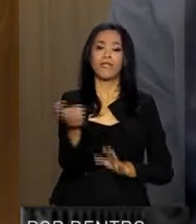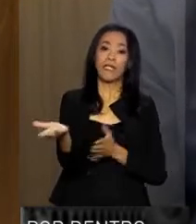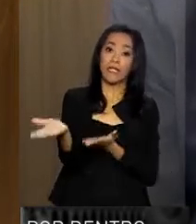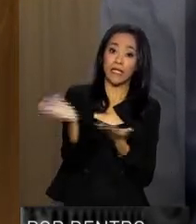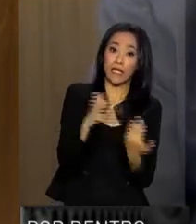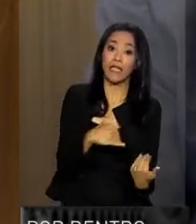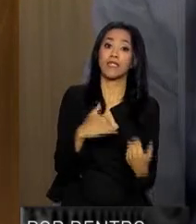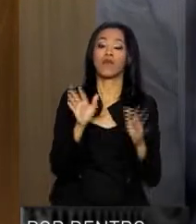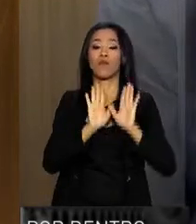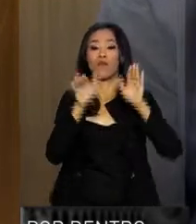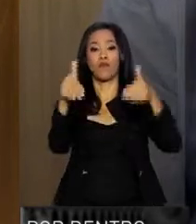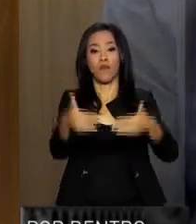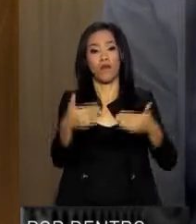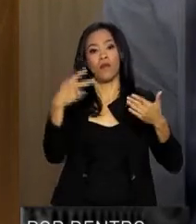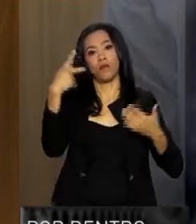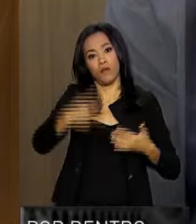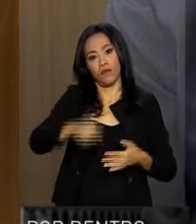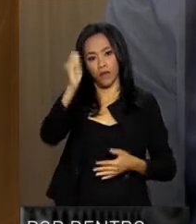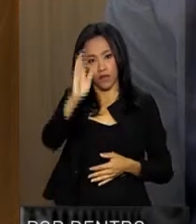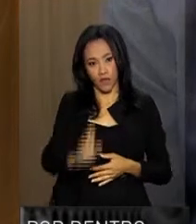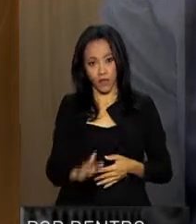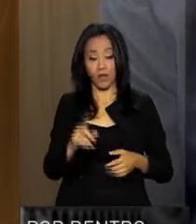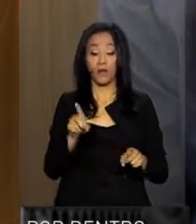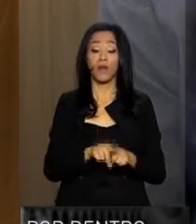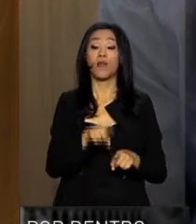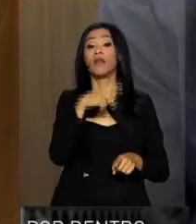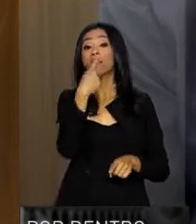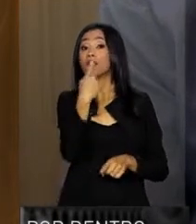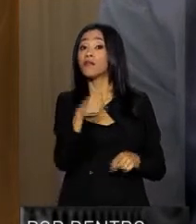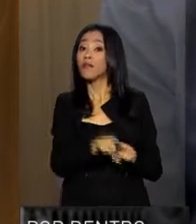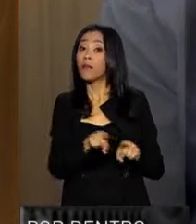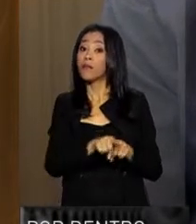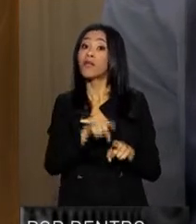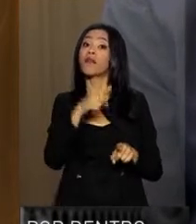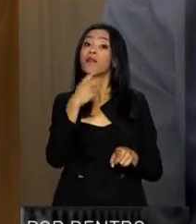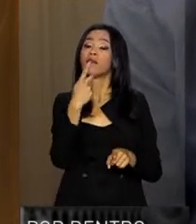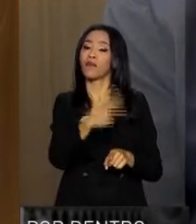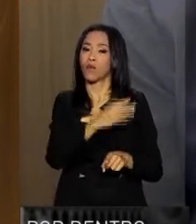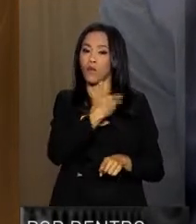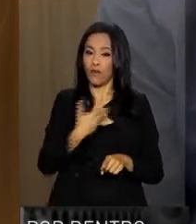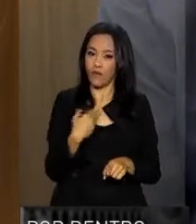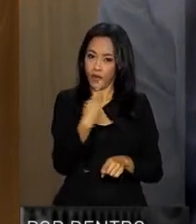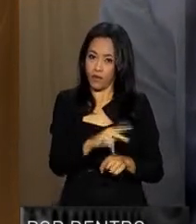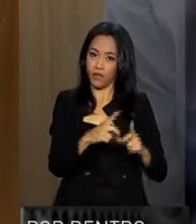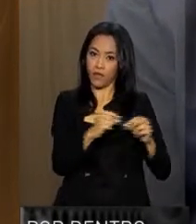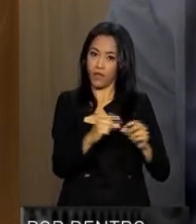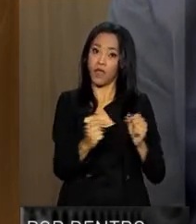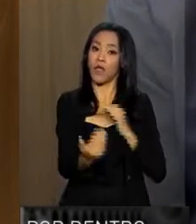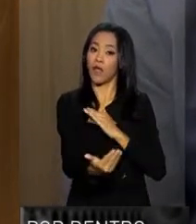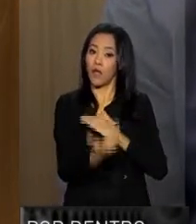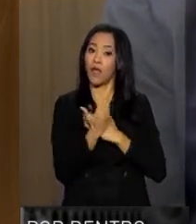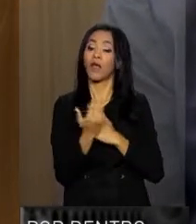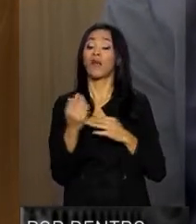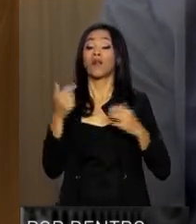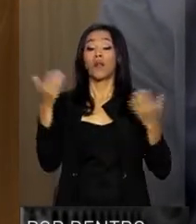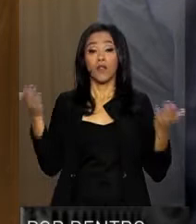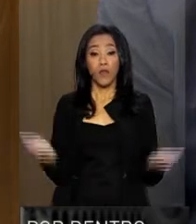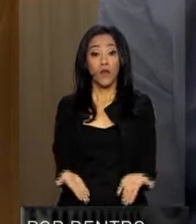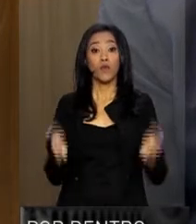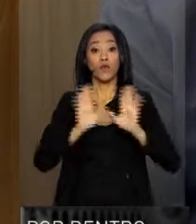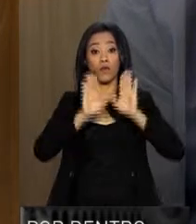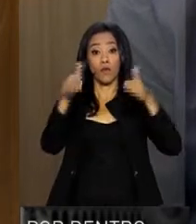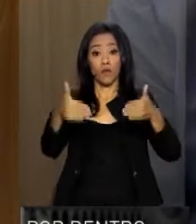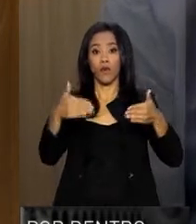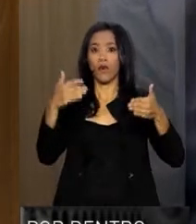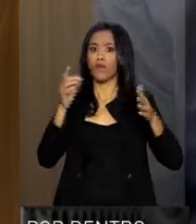colaborador através da agência nacional de água nós conseguimos fazer o forro que hoje é considerado o maior encontro